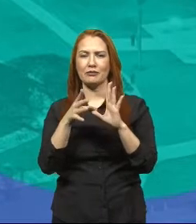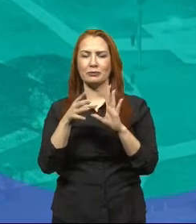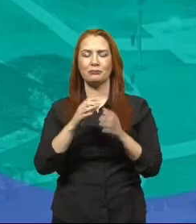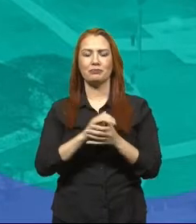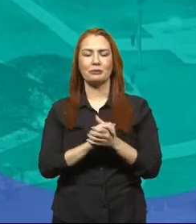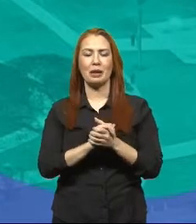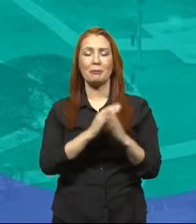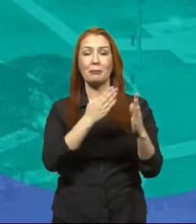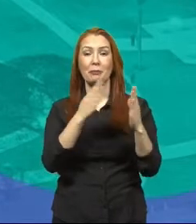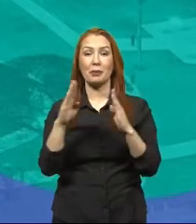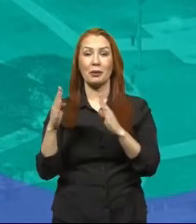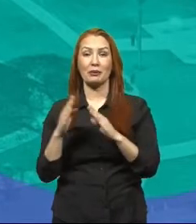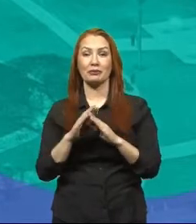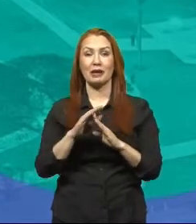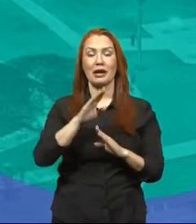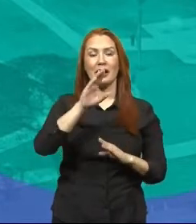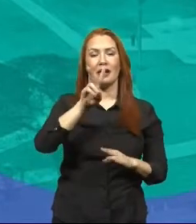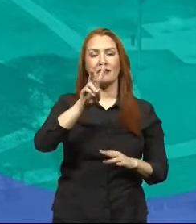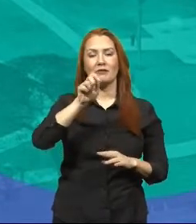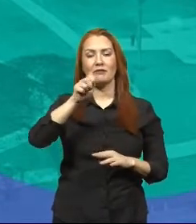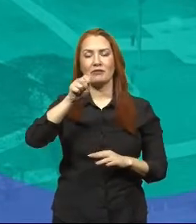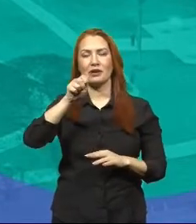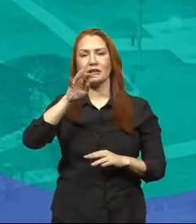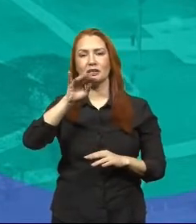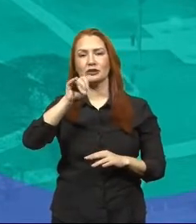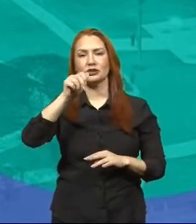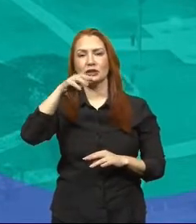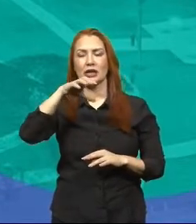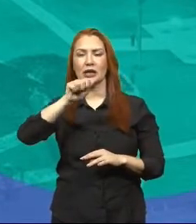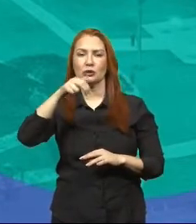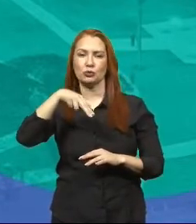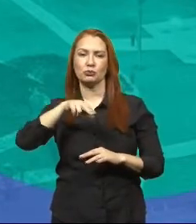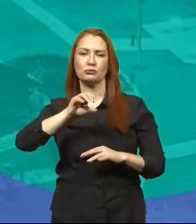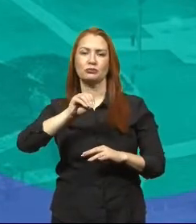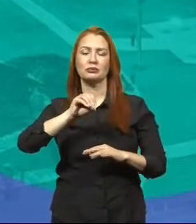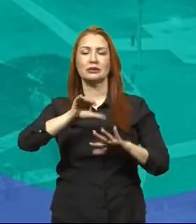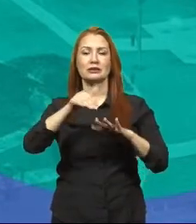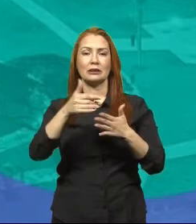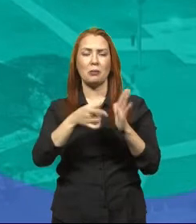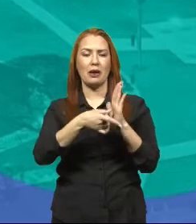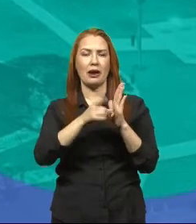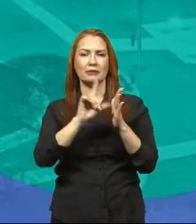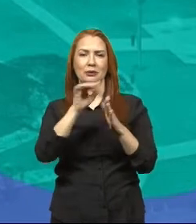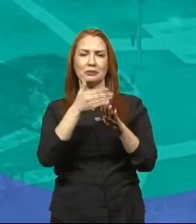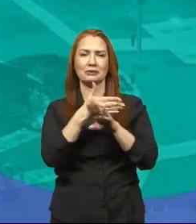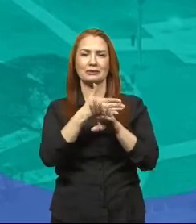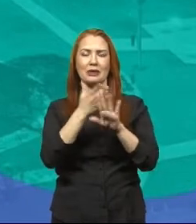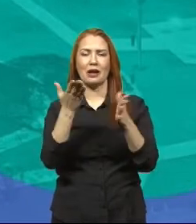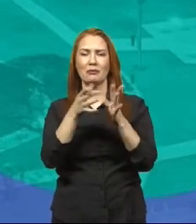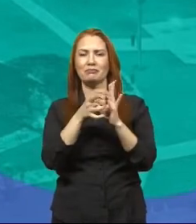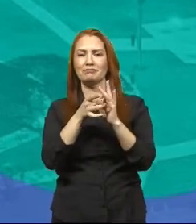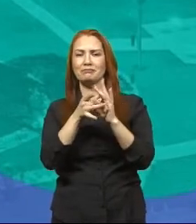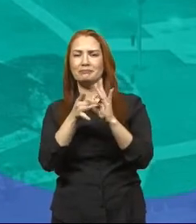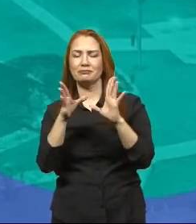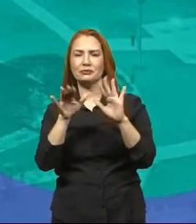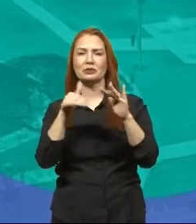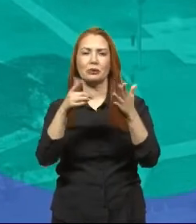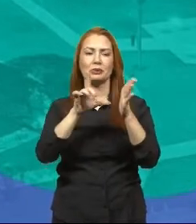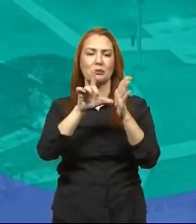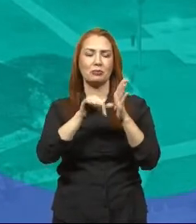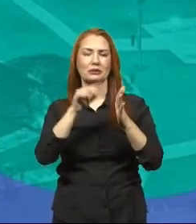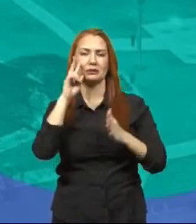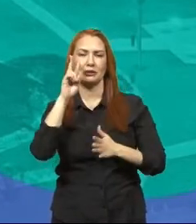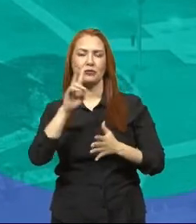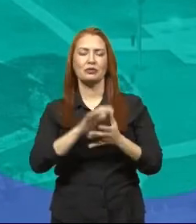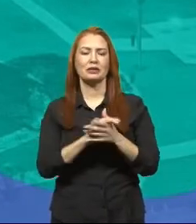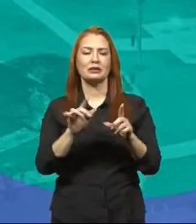consultar lá documentos e coisas assim que eram inacessíveis antes. Depois eu me lembro, por exemplo, o Windsurf, que é um dos grandes pioneiros da internet, ele